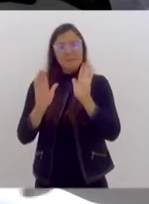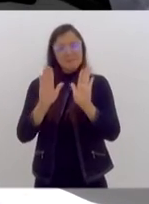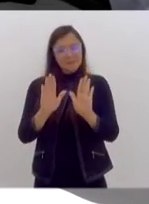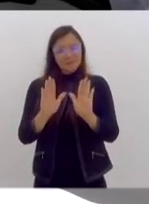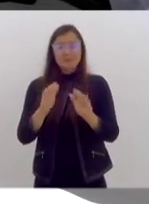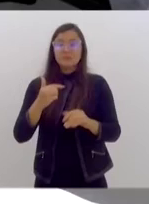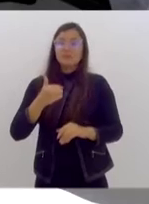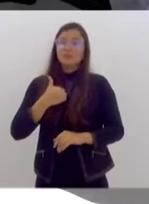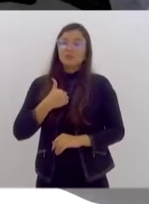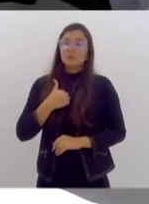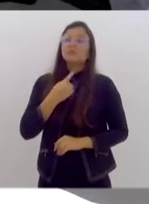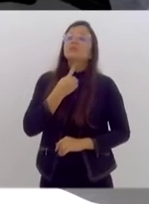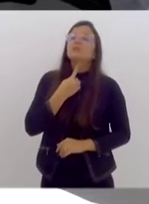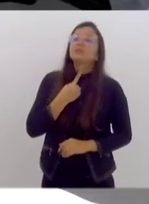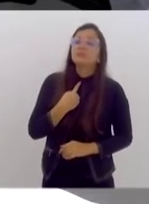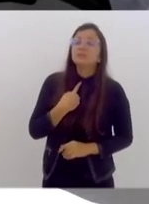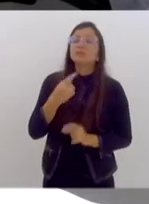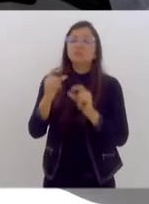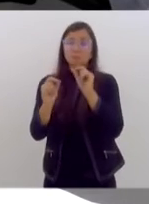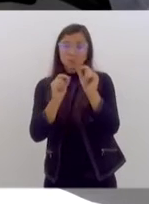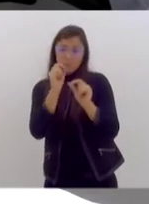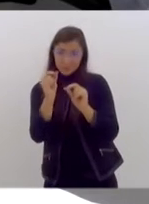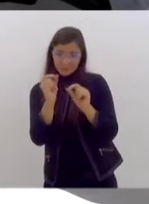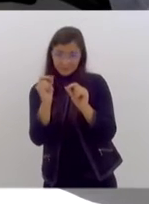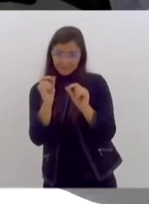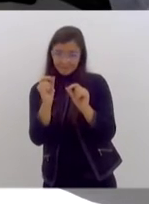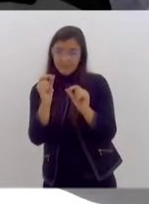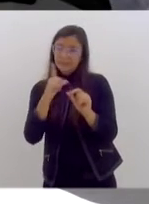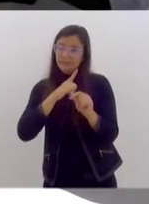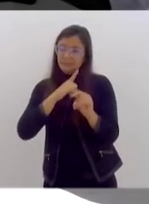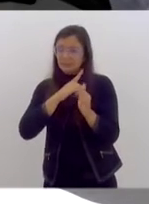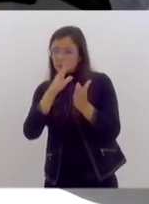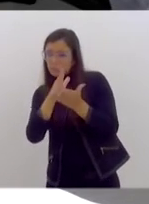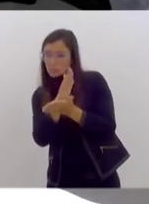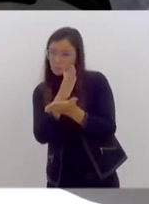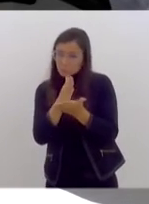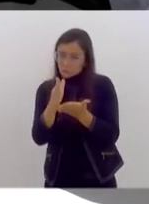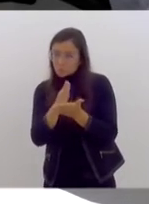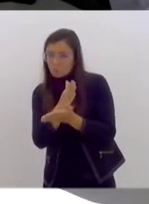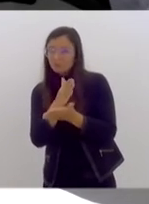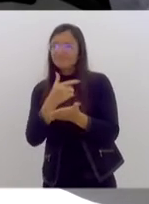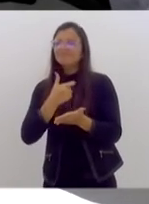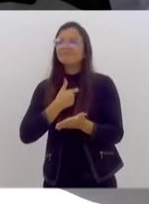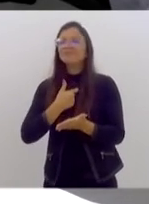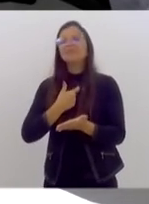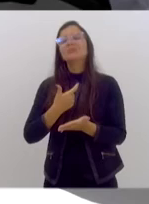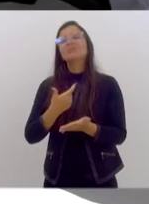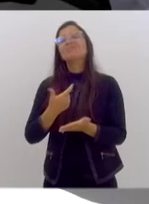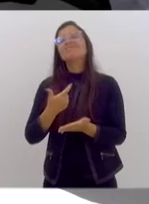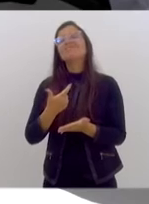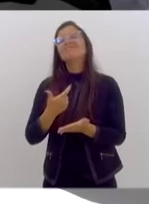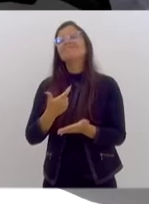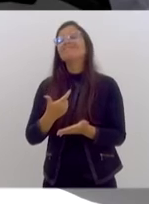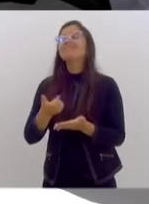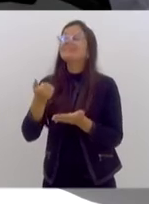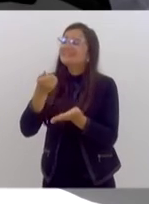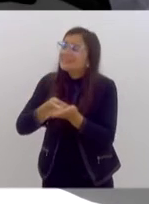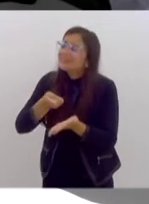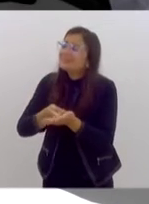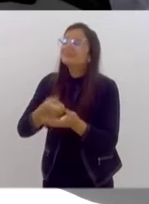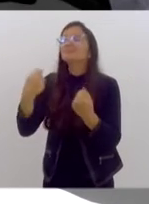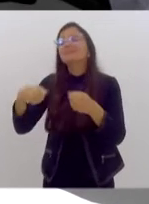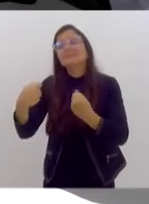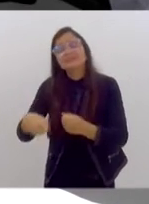de deputada Lucinha aqui algumas questões eu insisto na importância de se colocar no